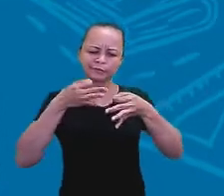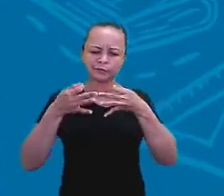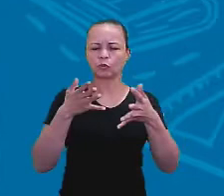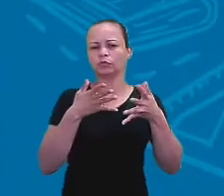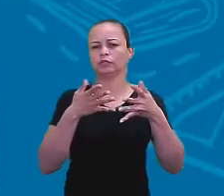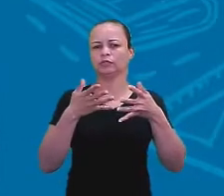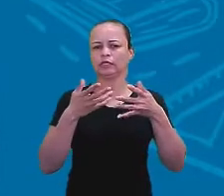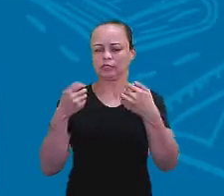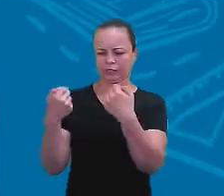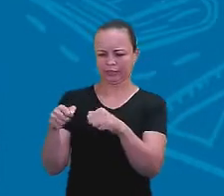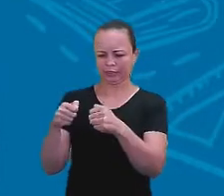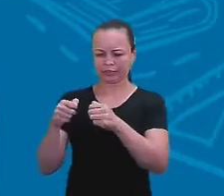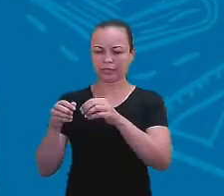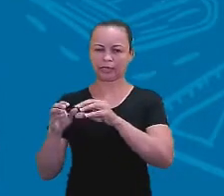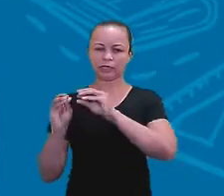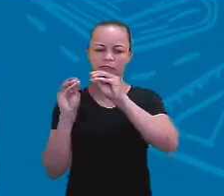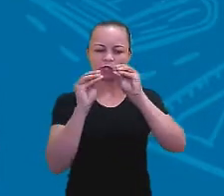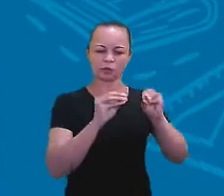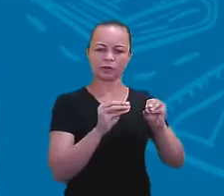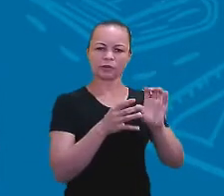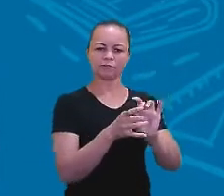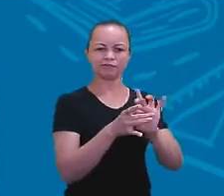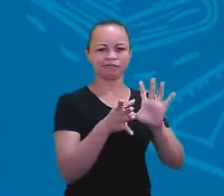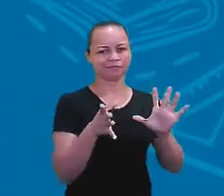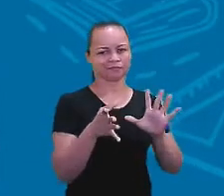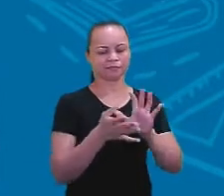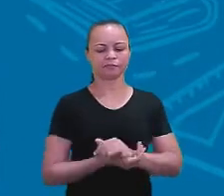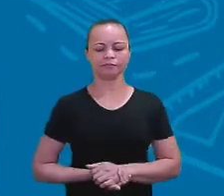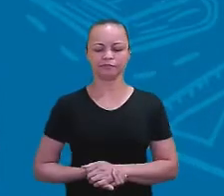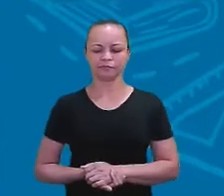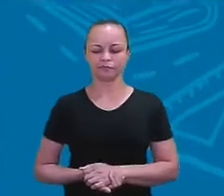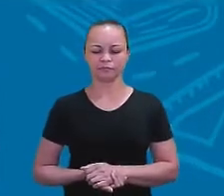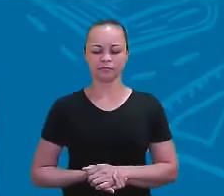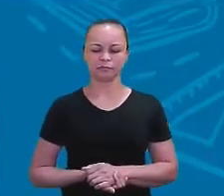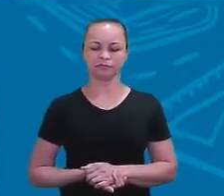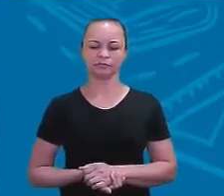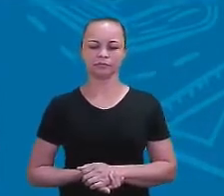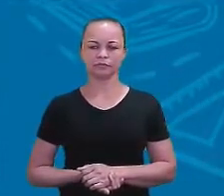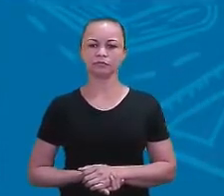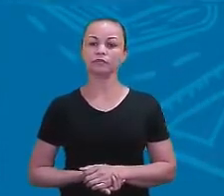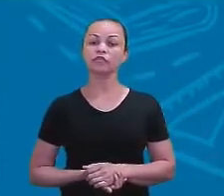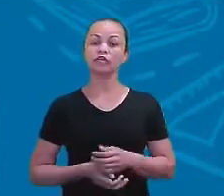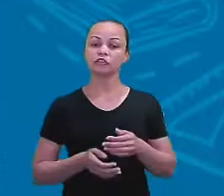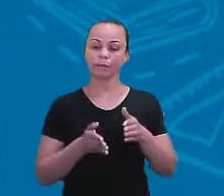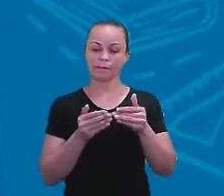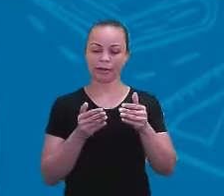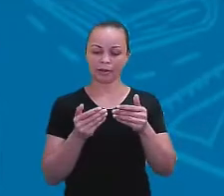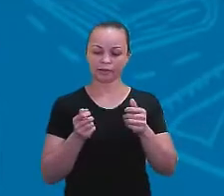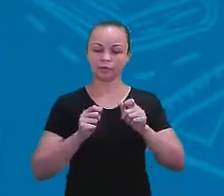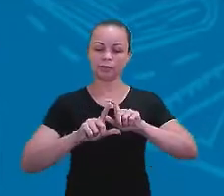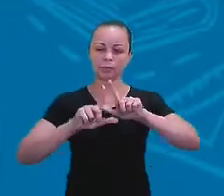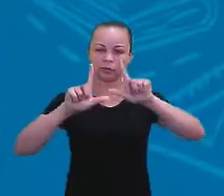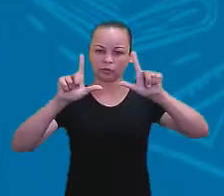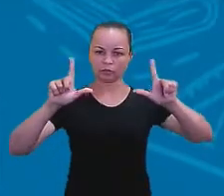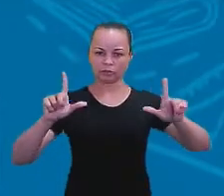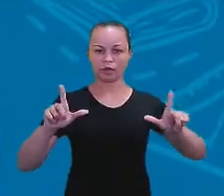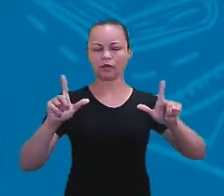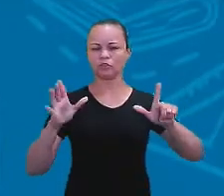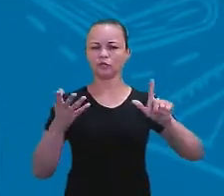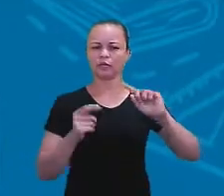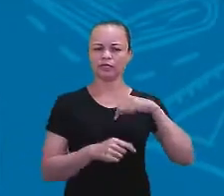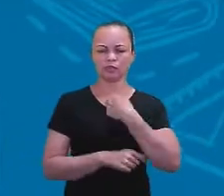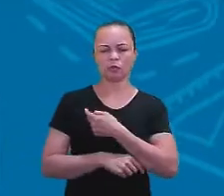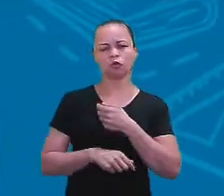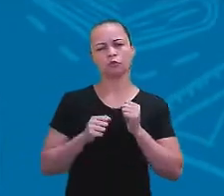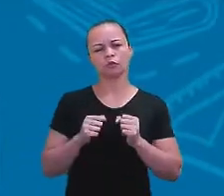Do reino da necessidade para o reino da liberdade. E aí, eu já vou pedir para a produção ir para a nossa próxima imagem, para que a gente possa... Porque,